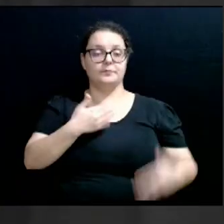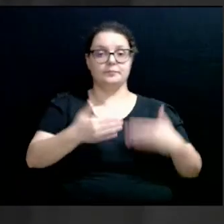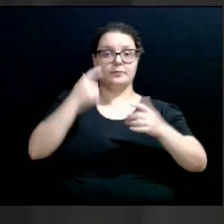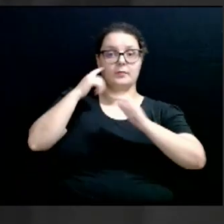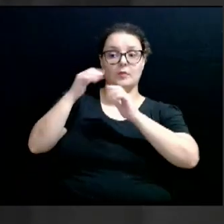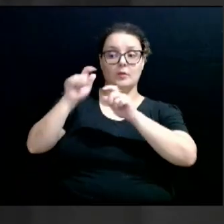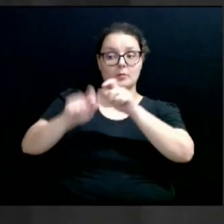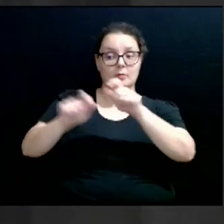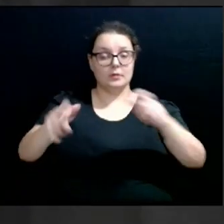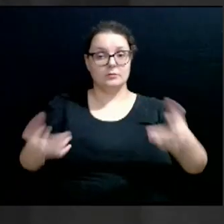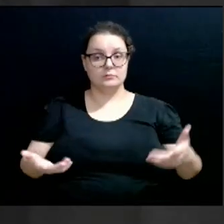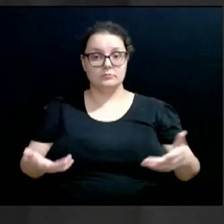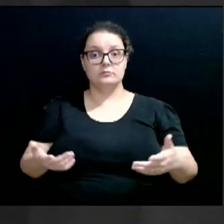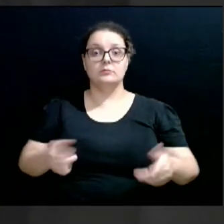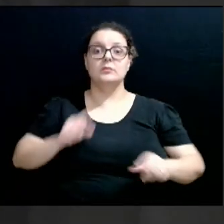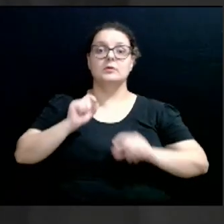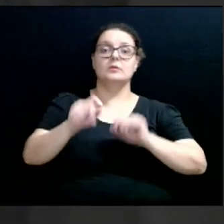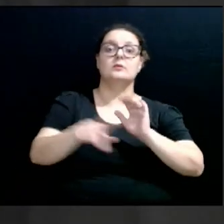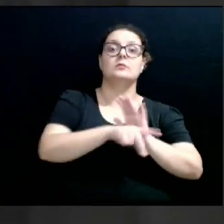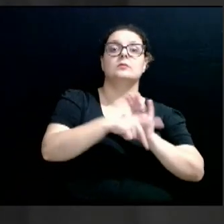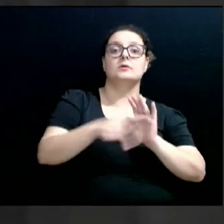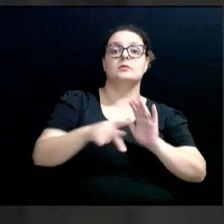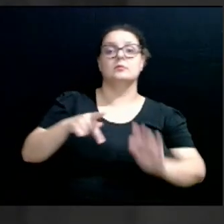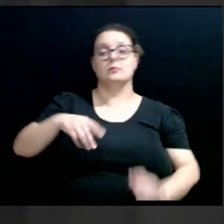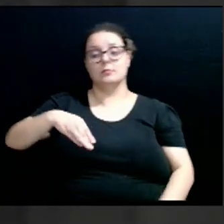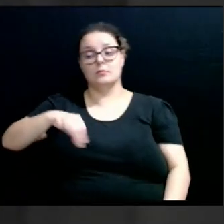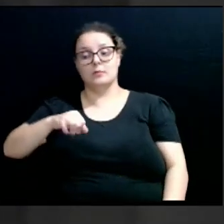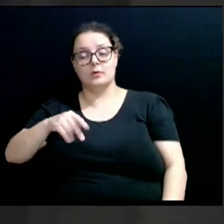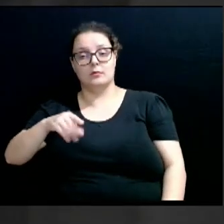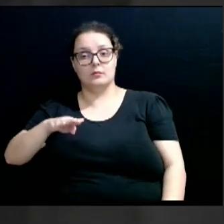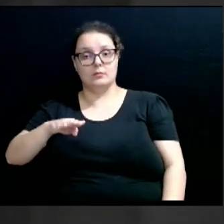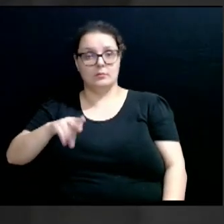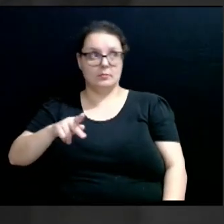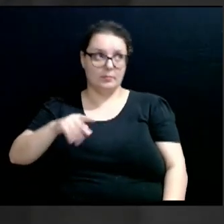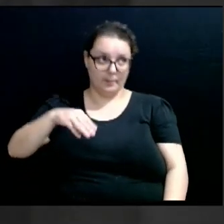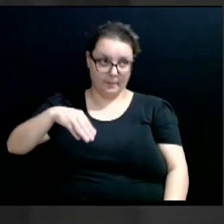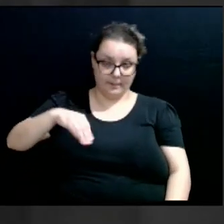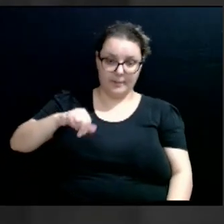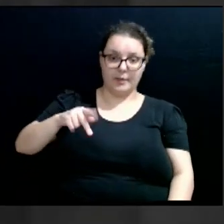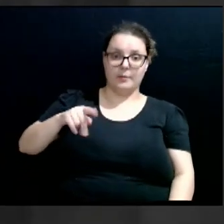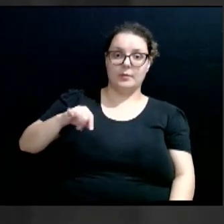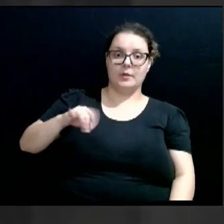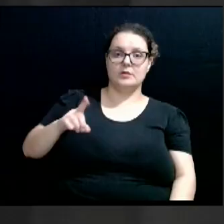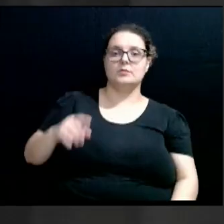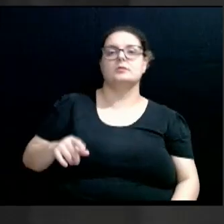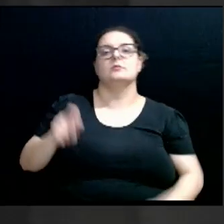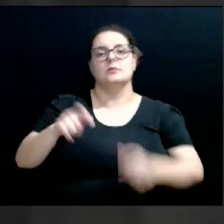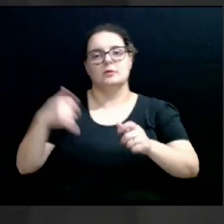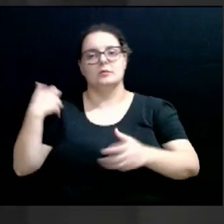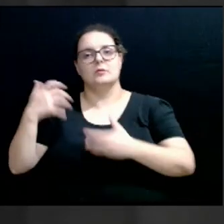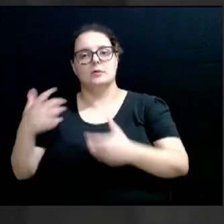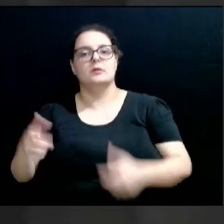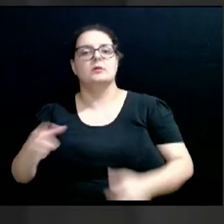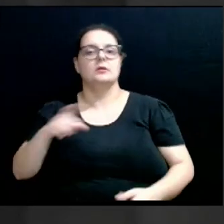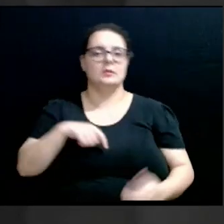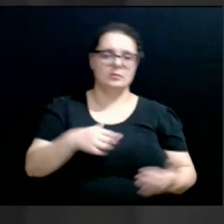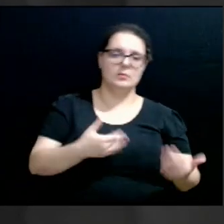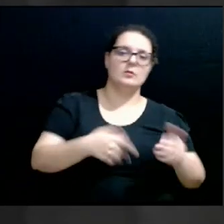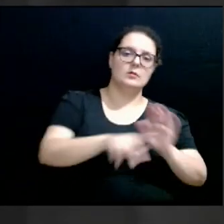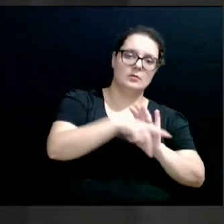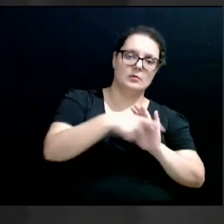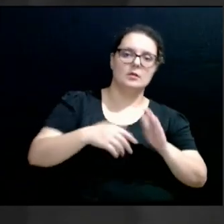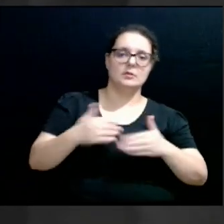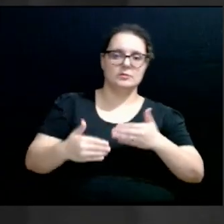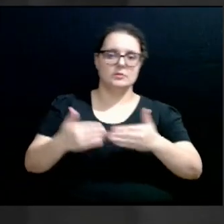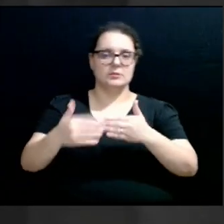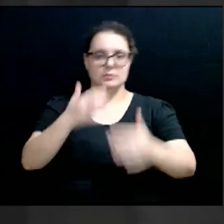quem fez parte do MIPID. Então tem várias pessoas, pessoas mais velhas, tem pessoas que são mais novas também, que fizeram parte dessa caminhada,